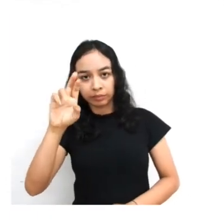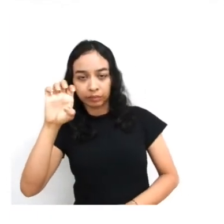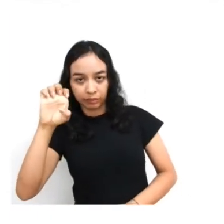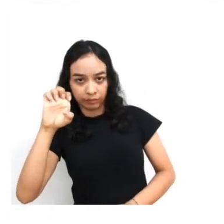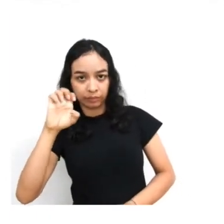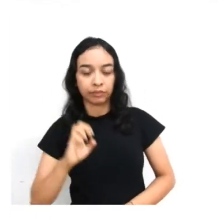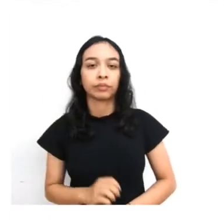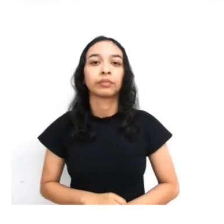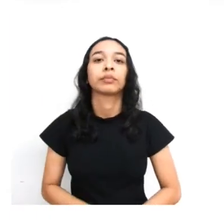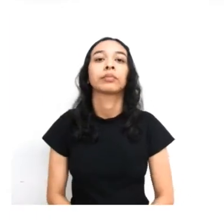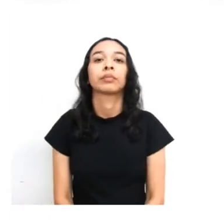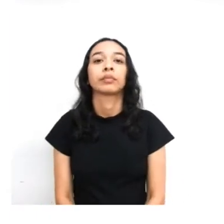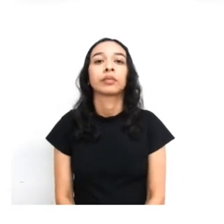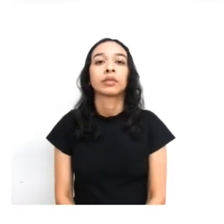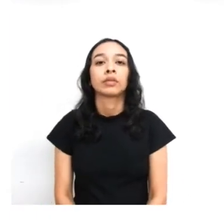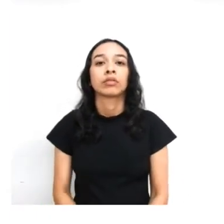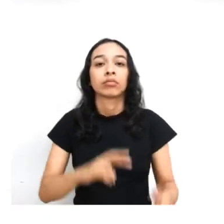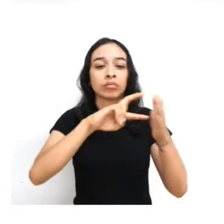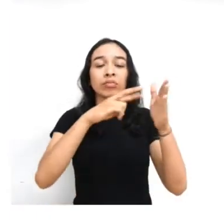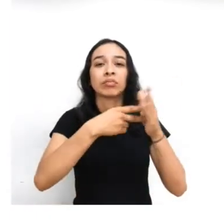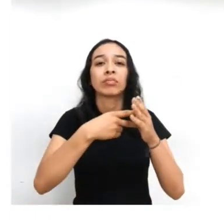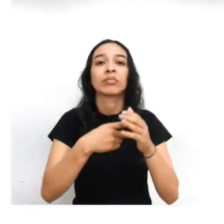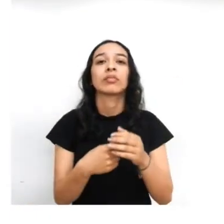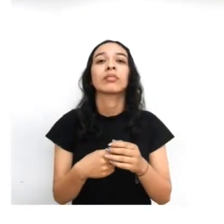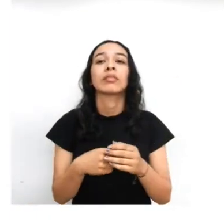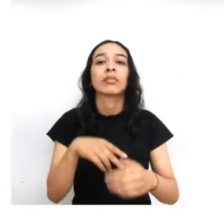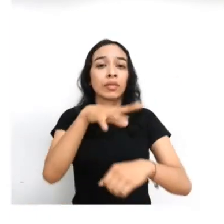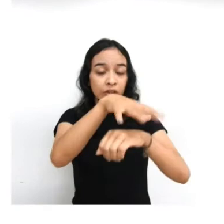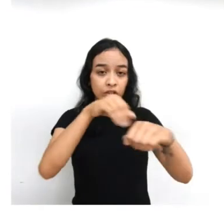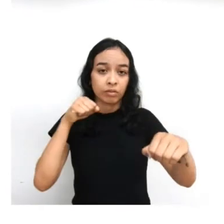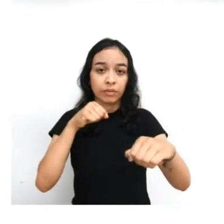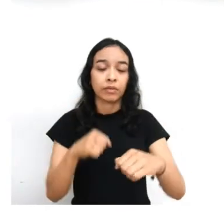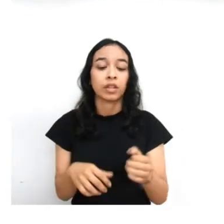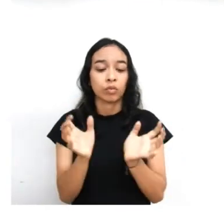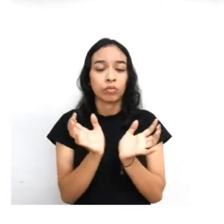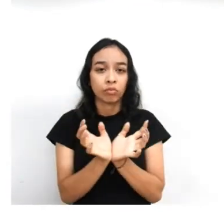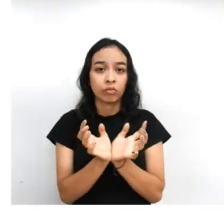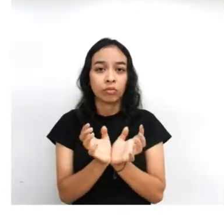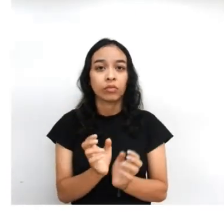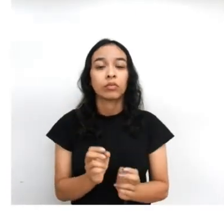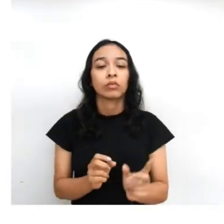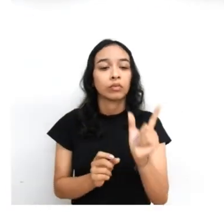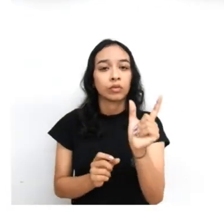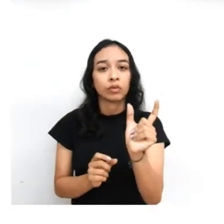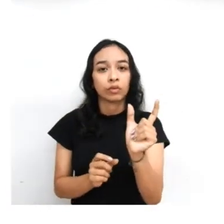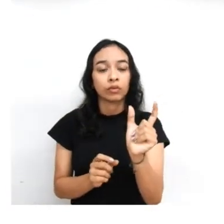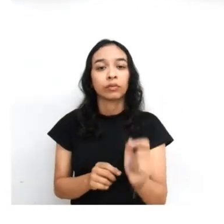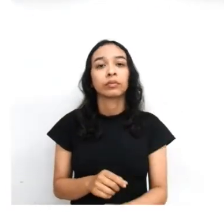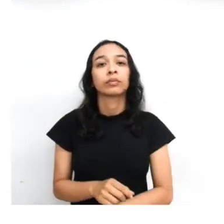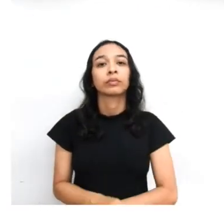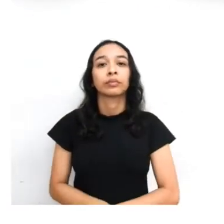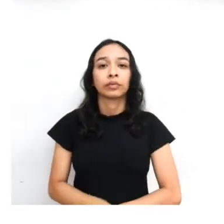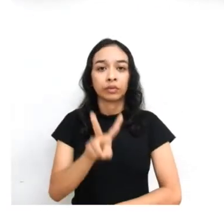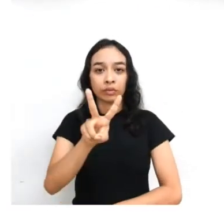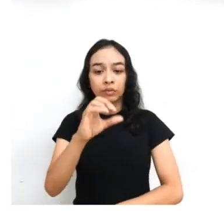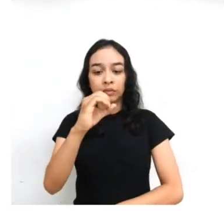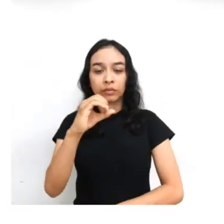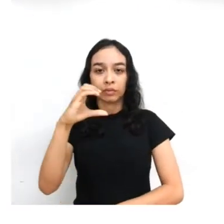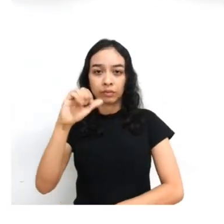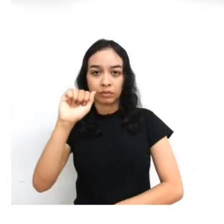E este é o caso do vocativo na frase. Exemplo. Discípula bona